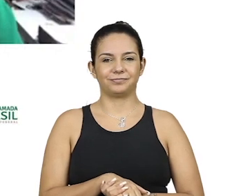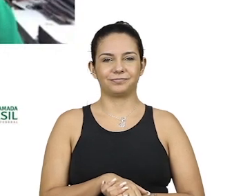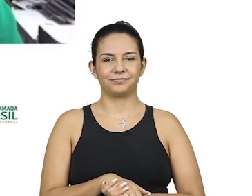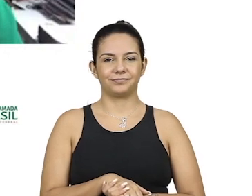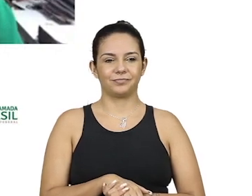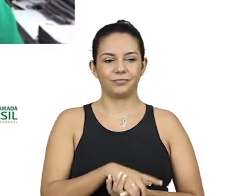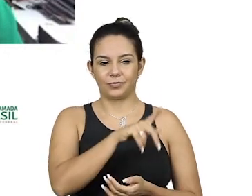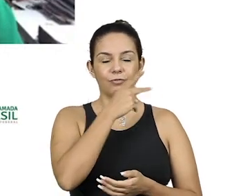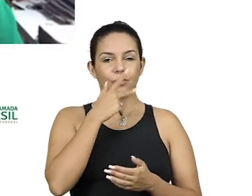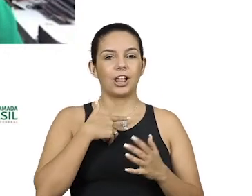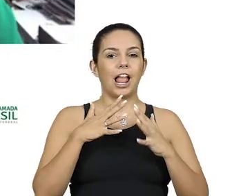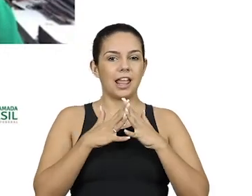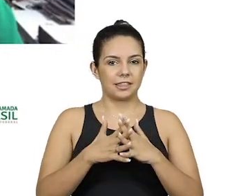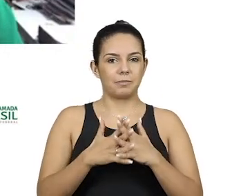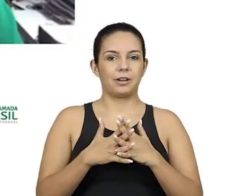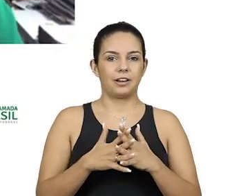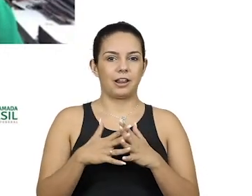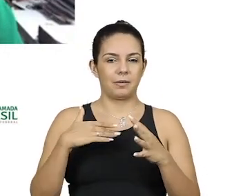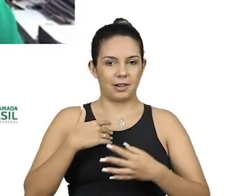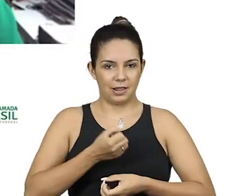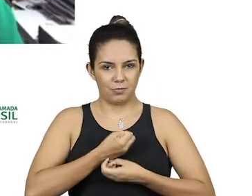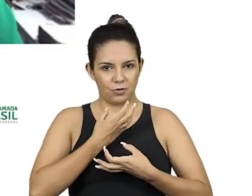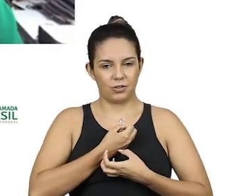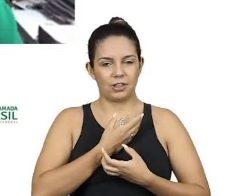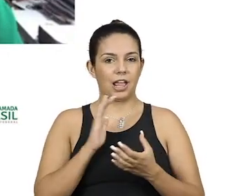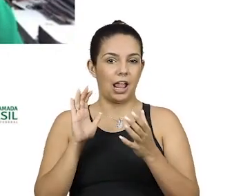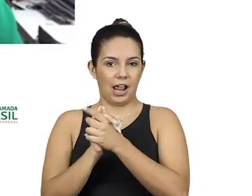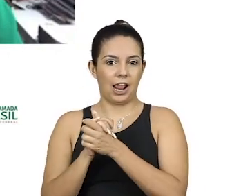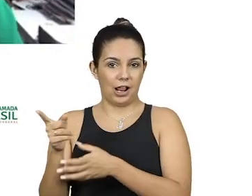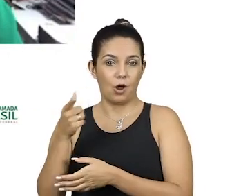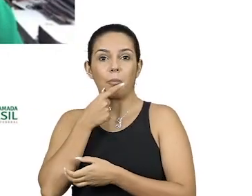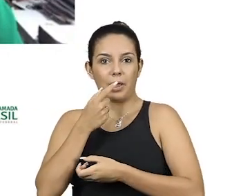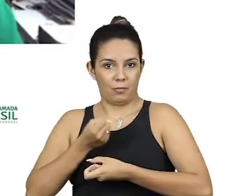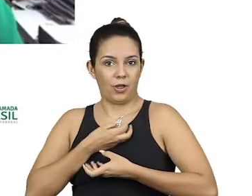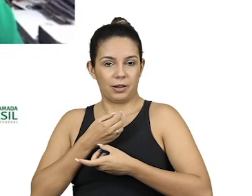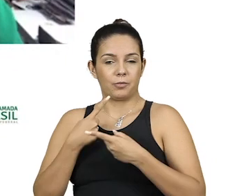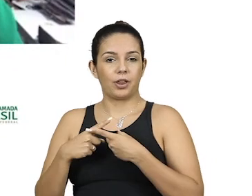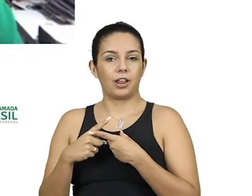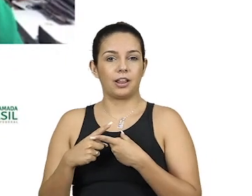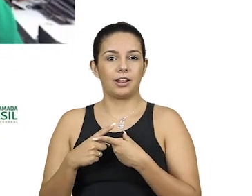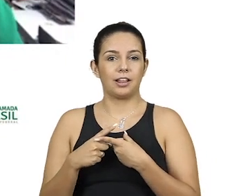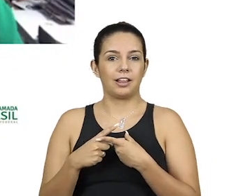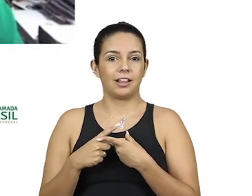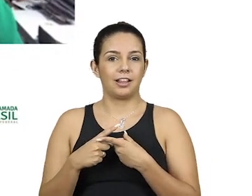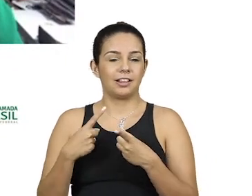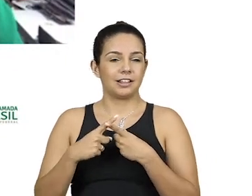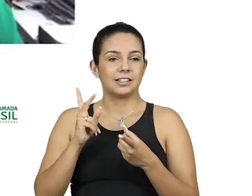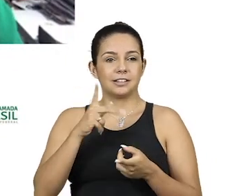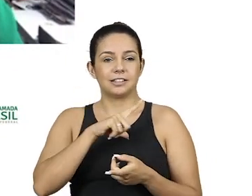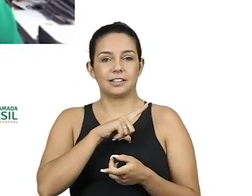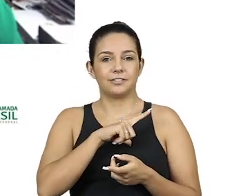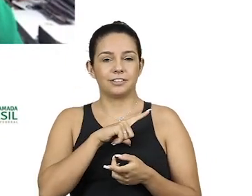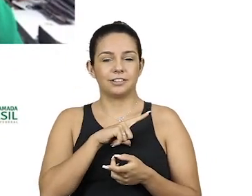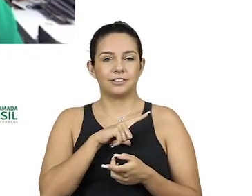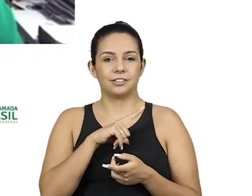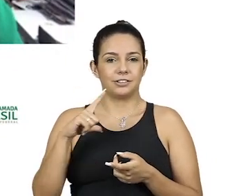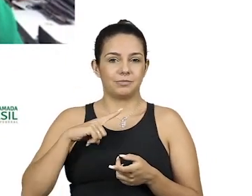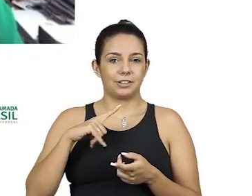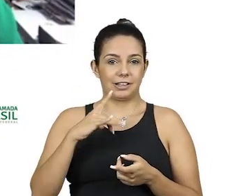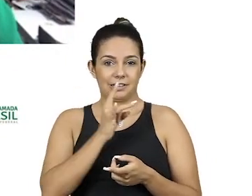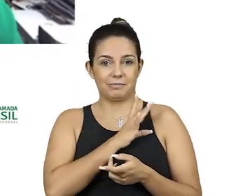me atrapalhou a minha poesia ter casado com ele, porque eu sempre tive